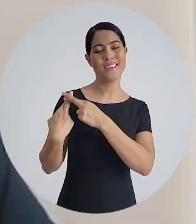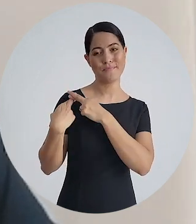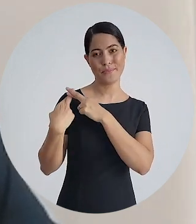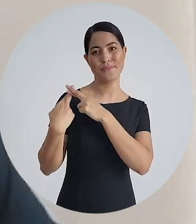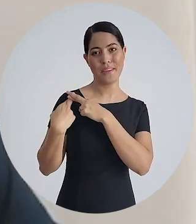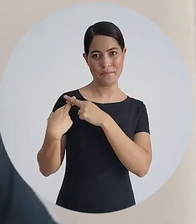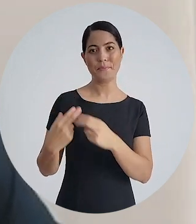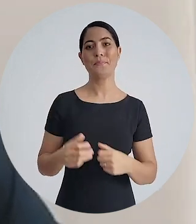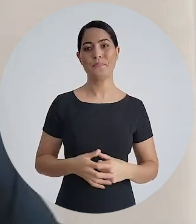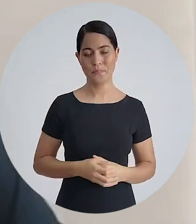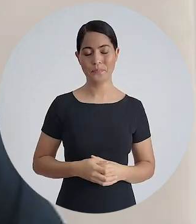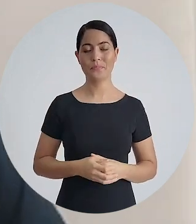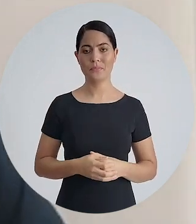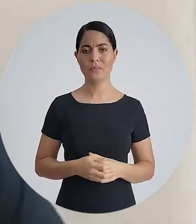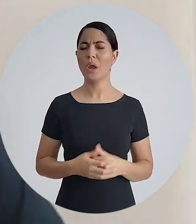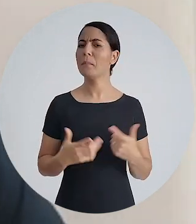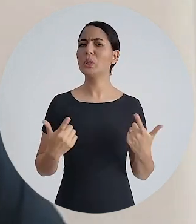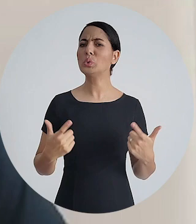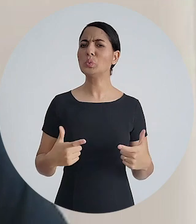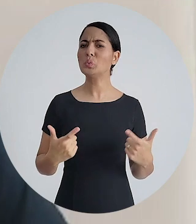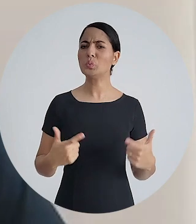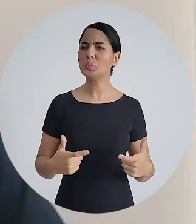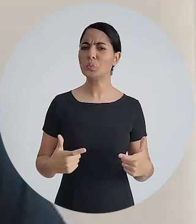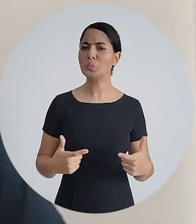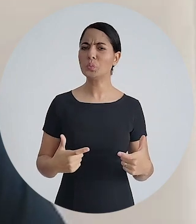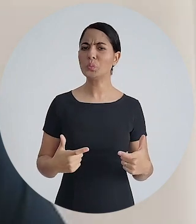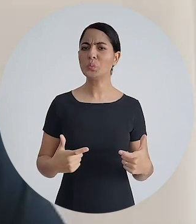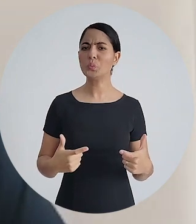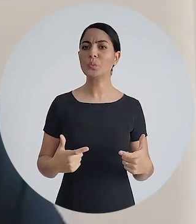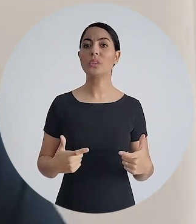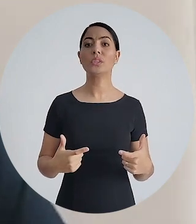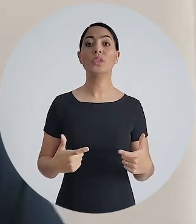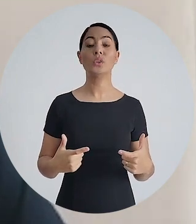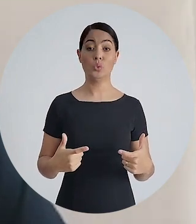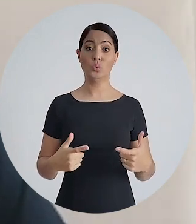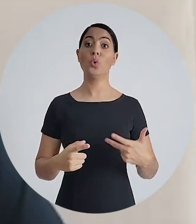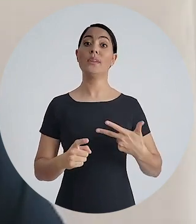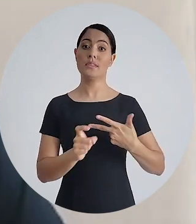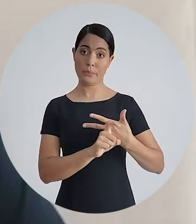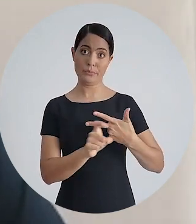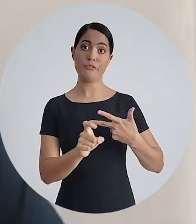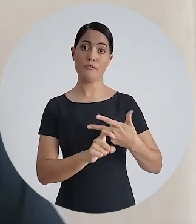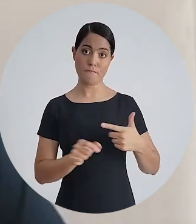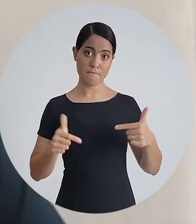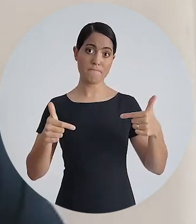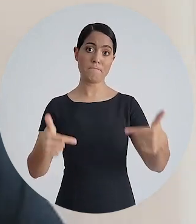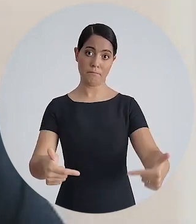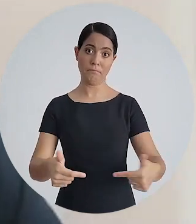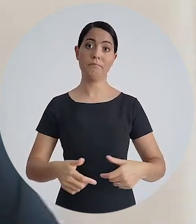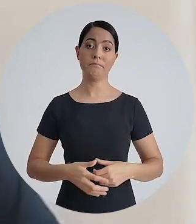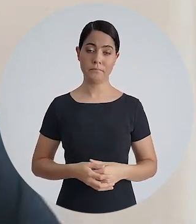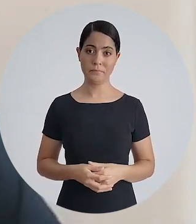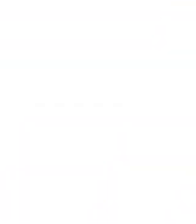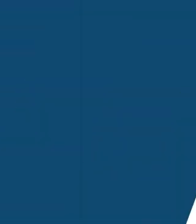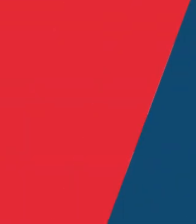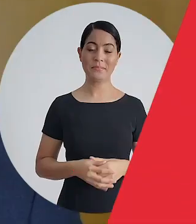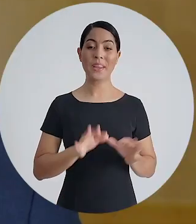e vieram a ser materializados no âmbito da esfera do